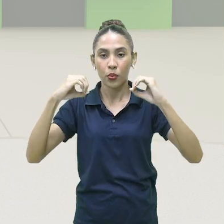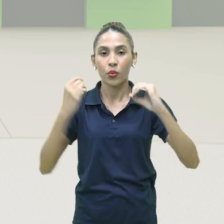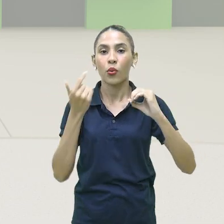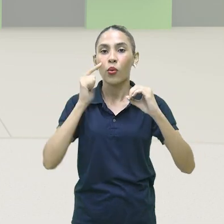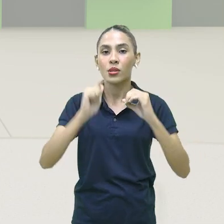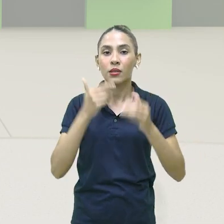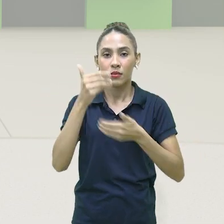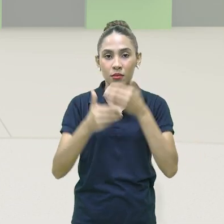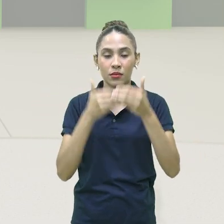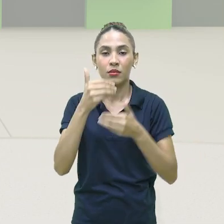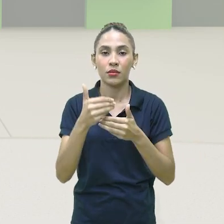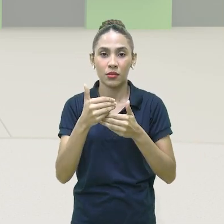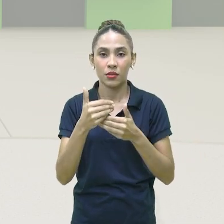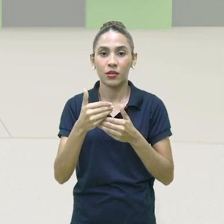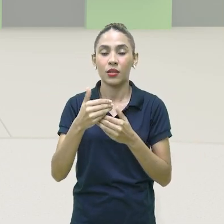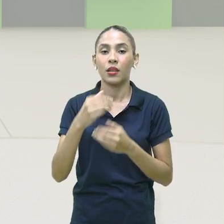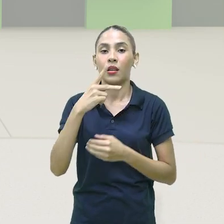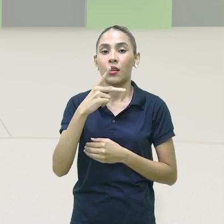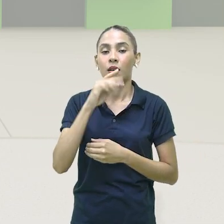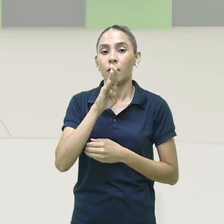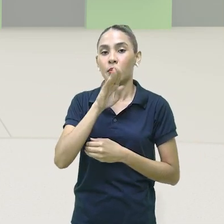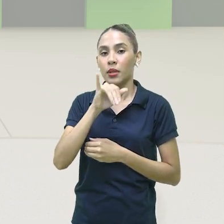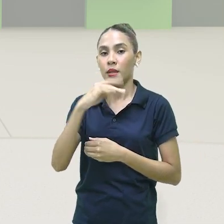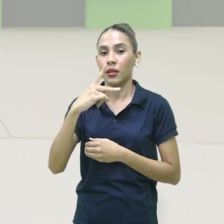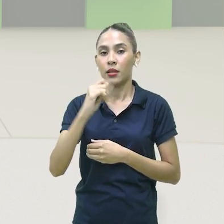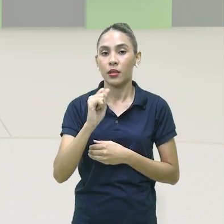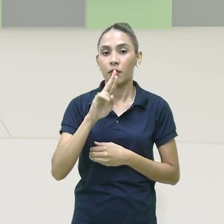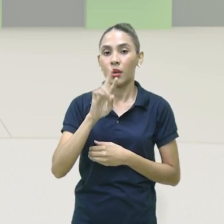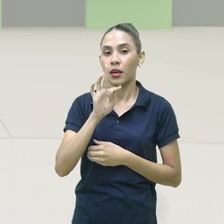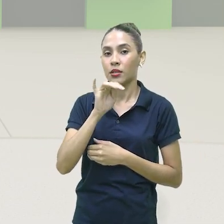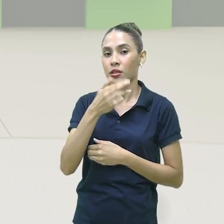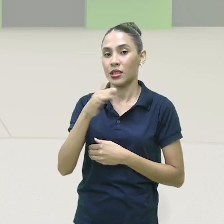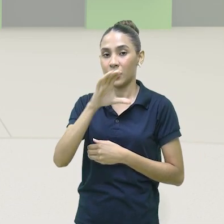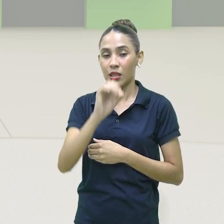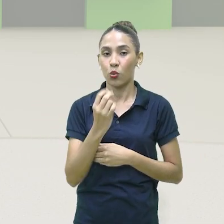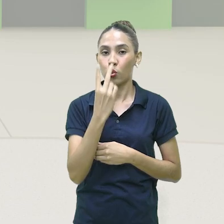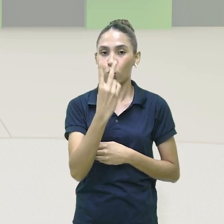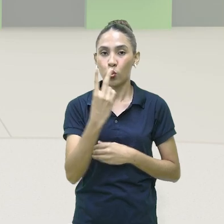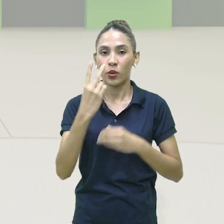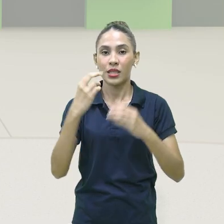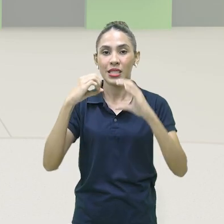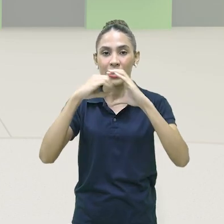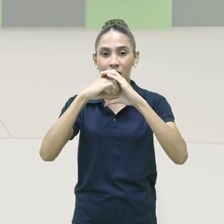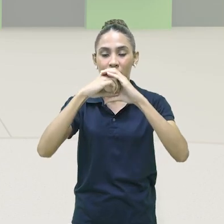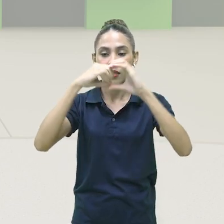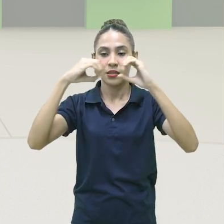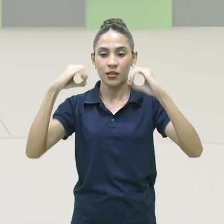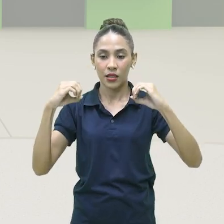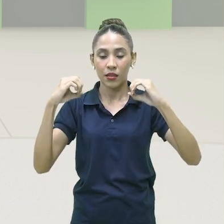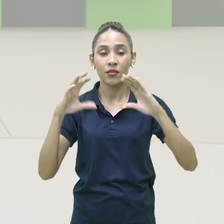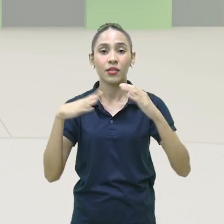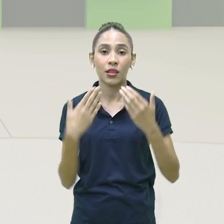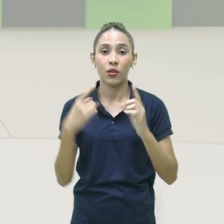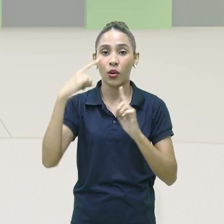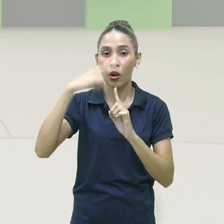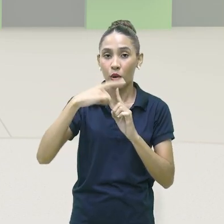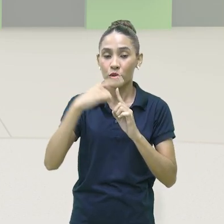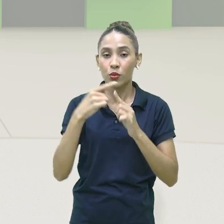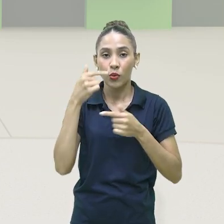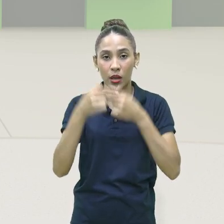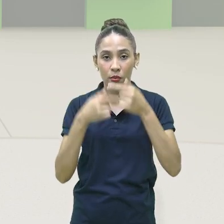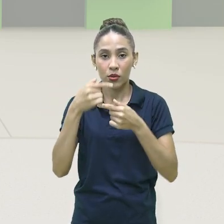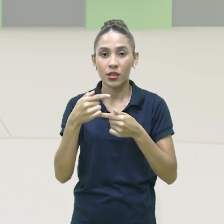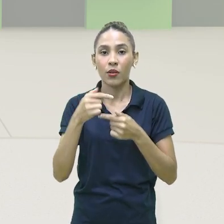desenvolvimento pelo processo de bipartição de 2 células filhas. Isso aqui é um tipo de